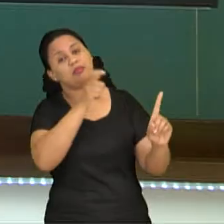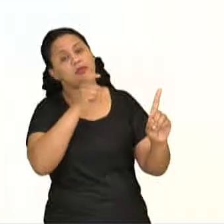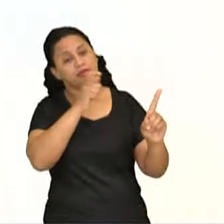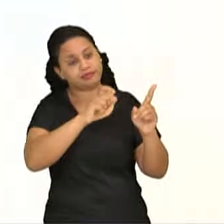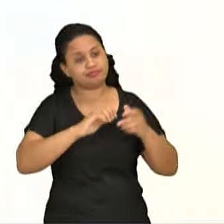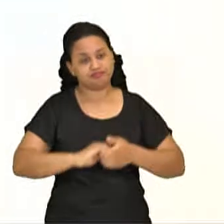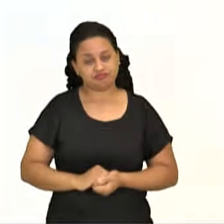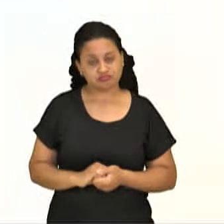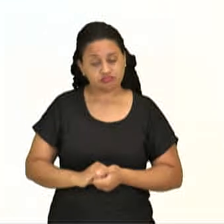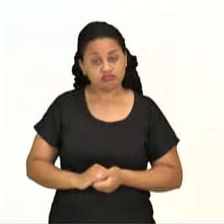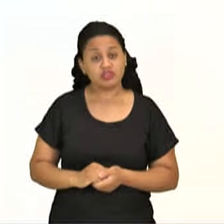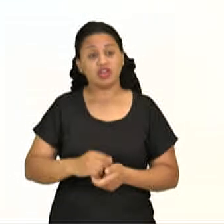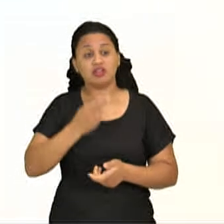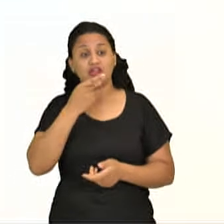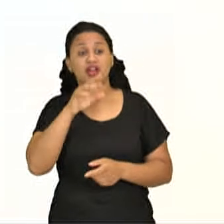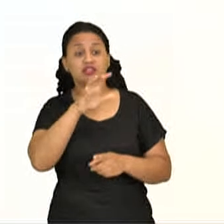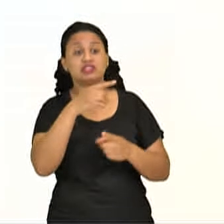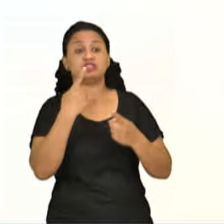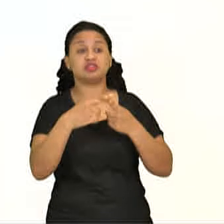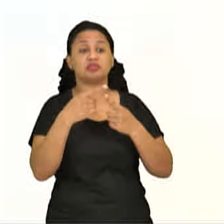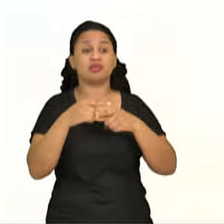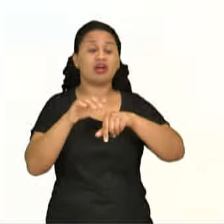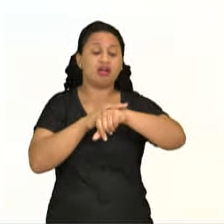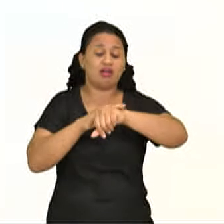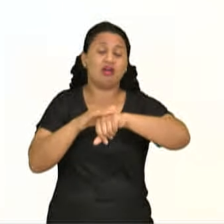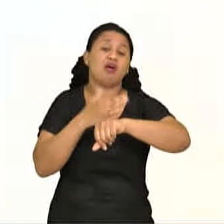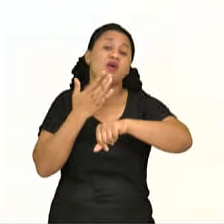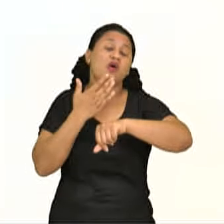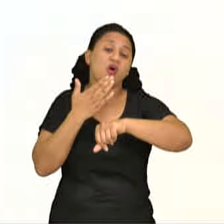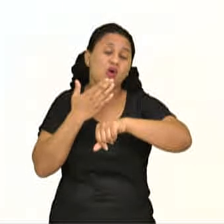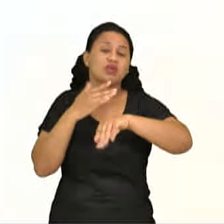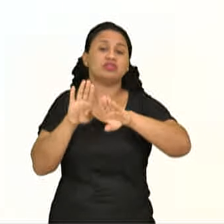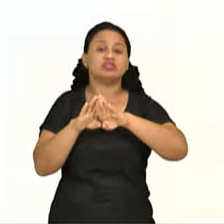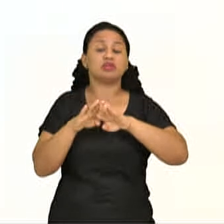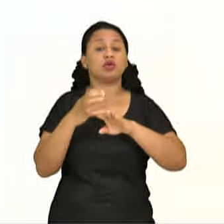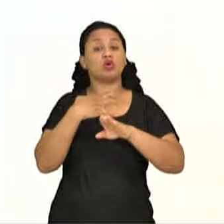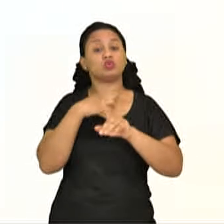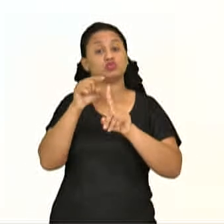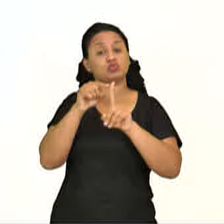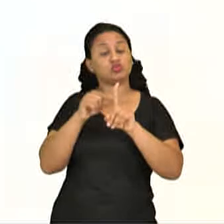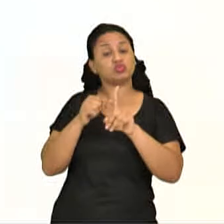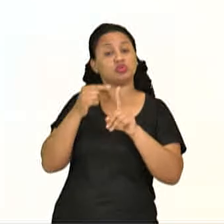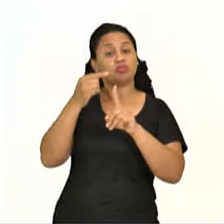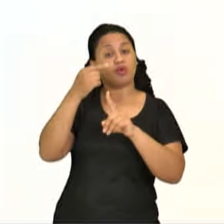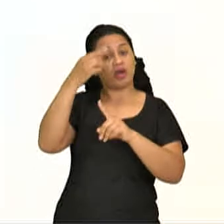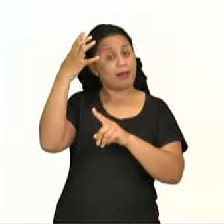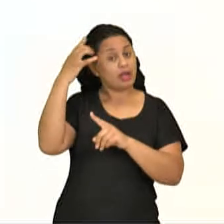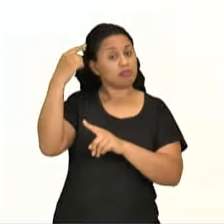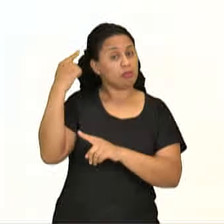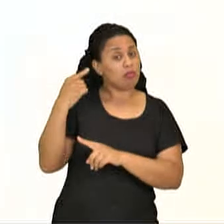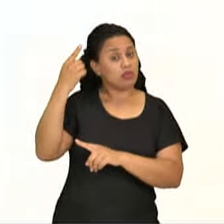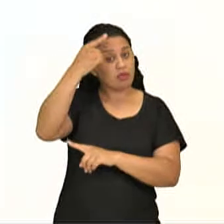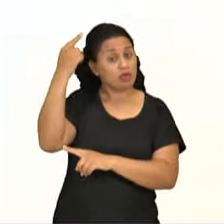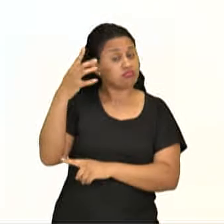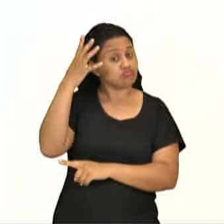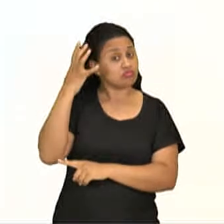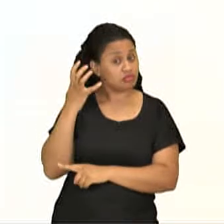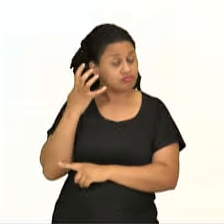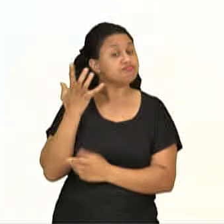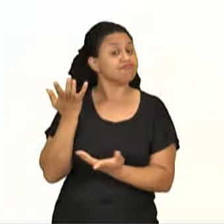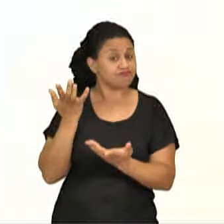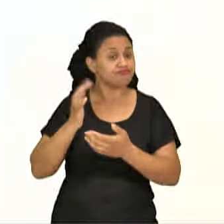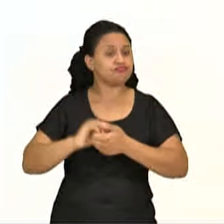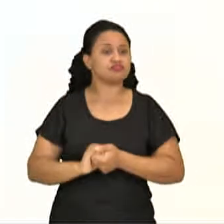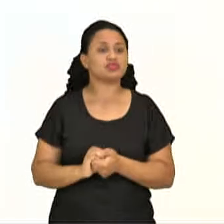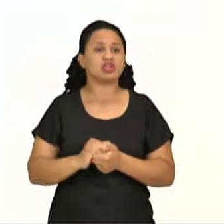A chamavam desta forma devido à cor de sua pele e à textura do seu cabelo crespo. Sugestão da resposta: